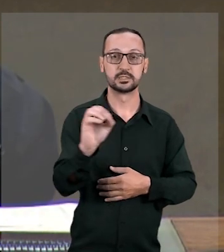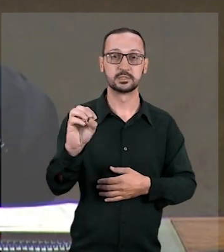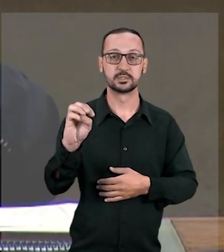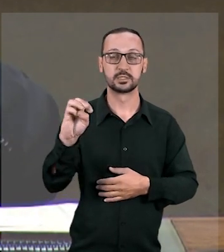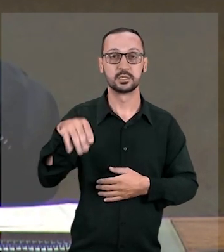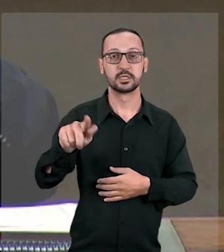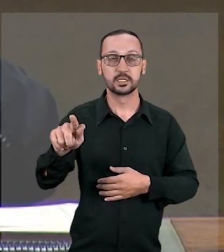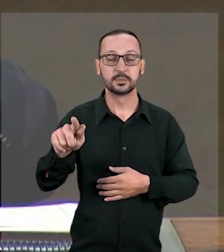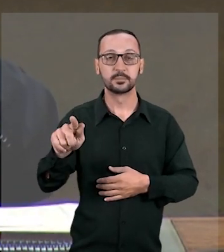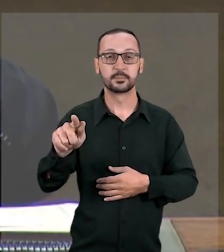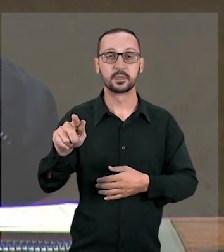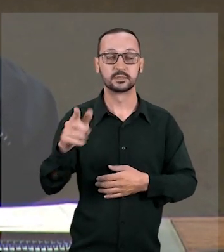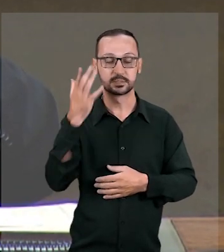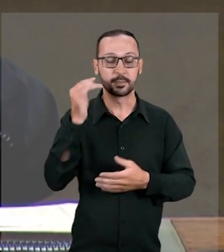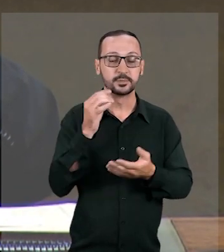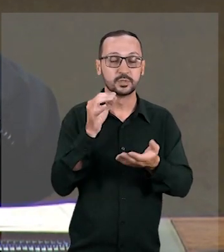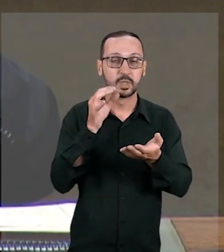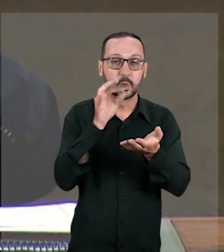maconha